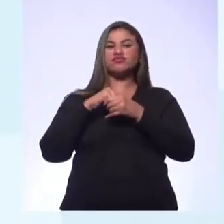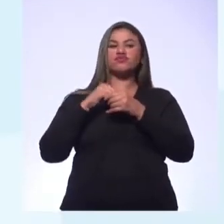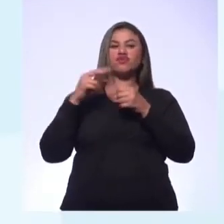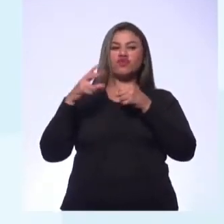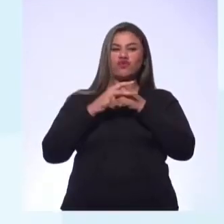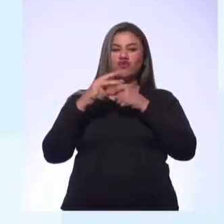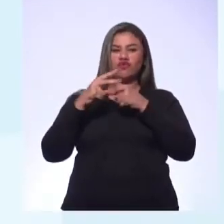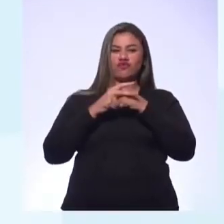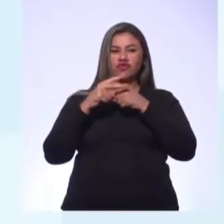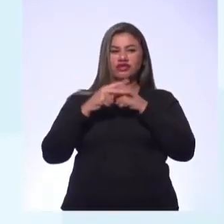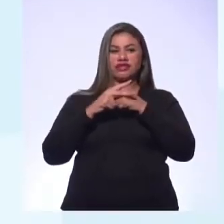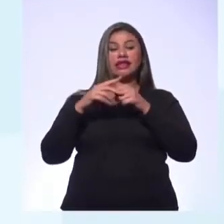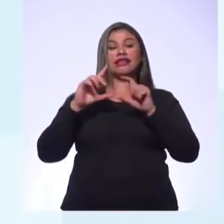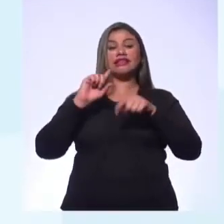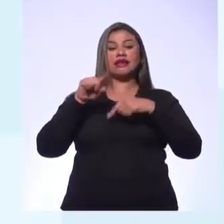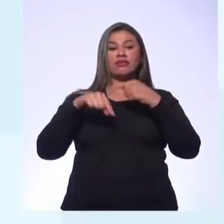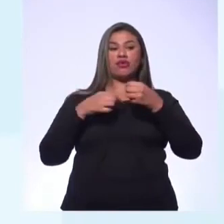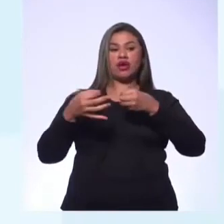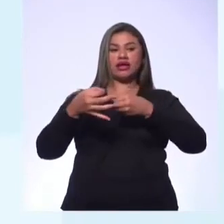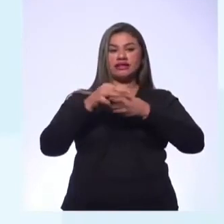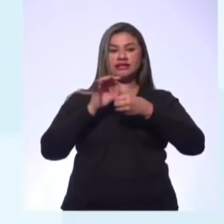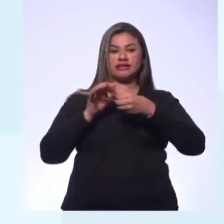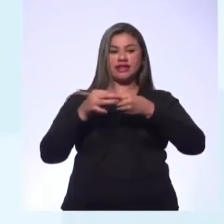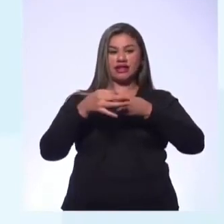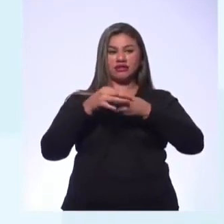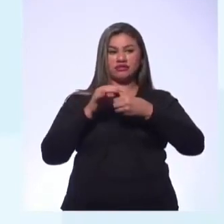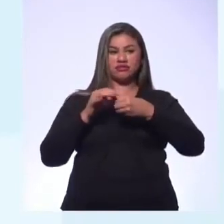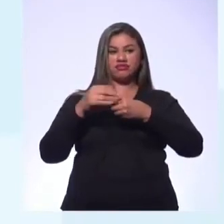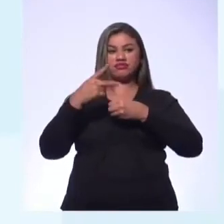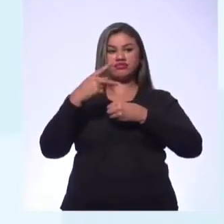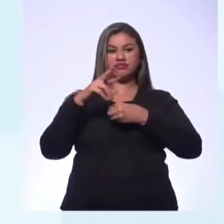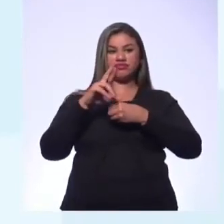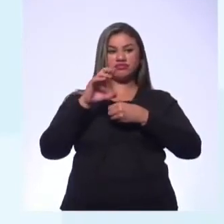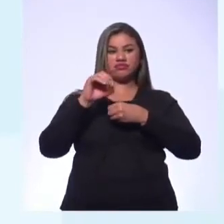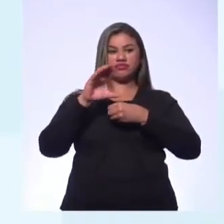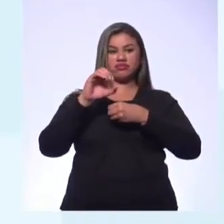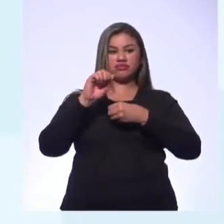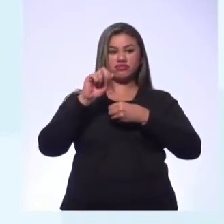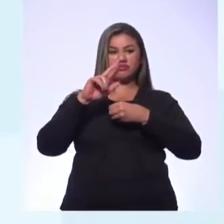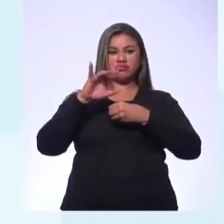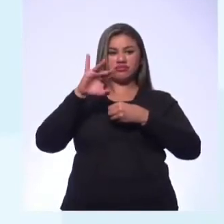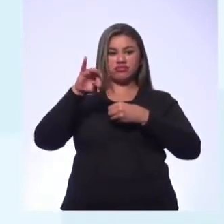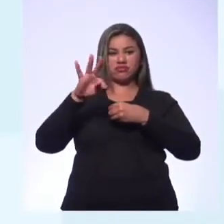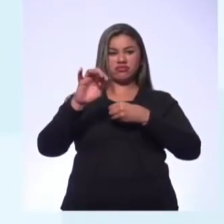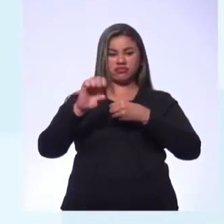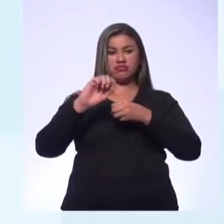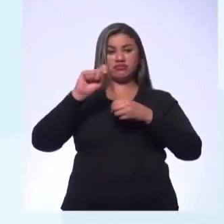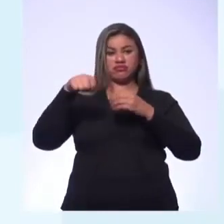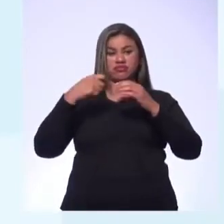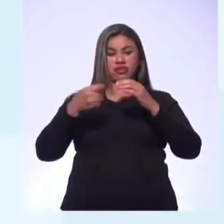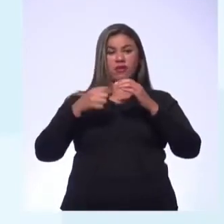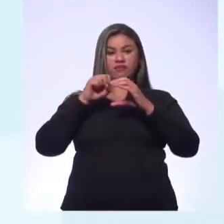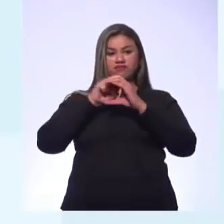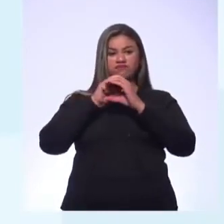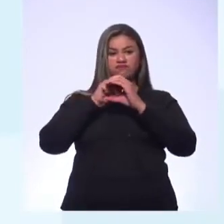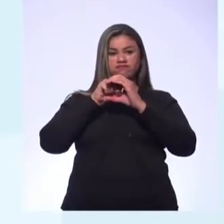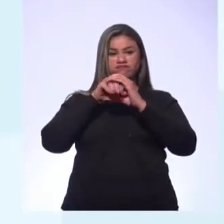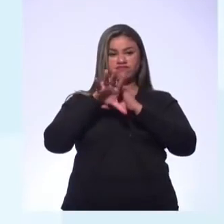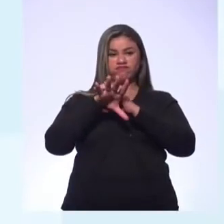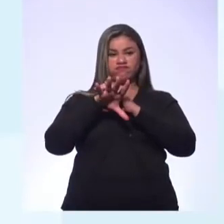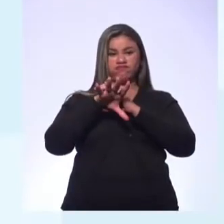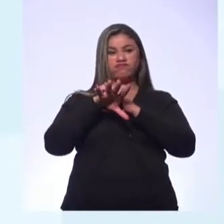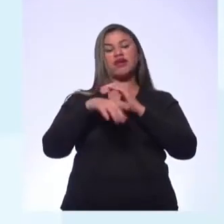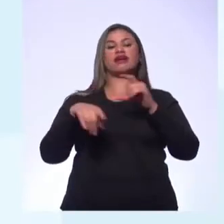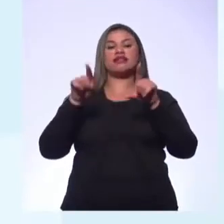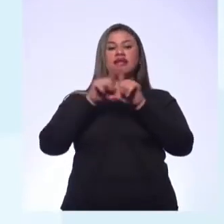célula procarionte, que é a bactéria, tá bom? E por último, você vai ter a célula eucarionte, que é a célula do